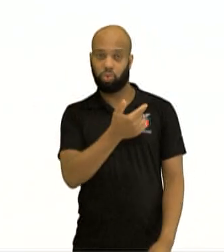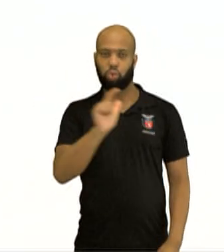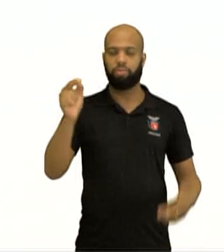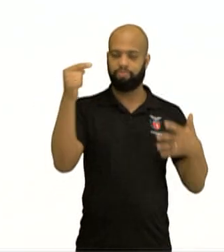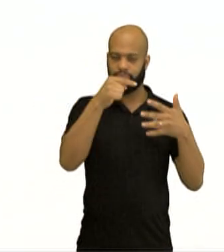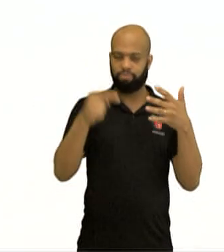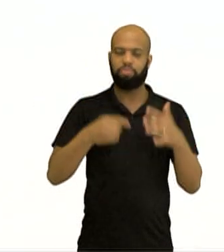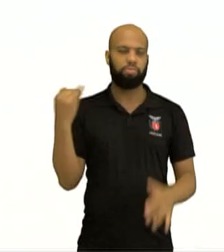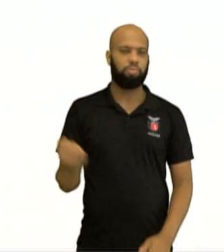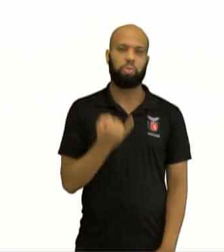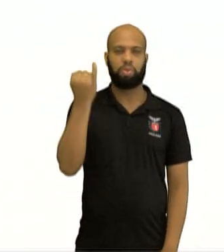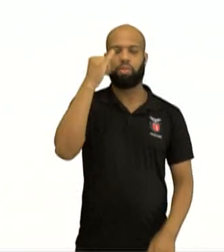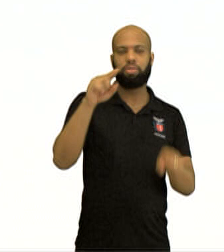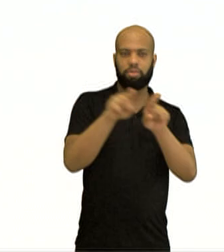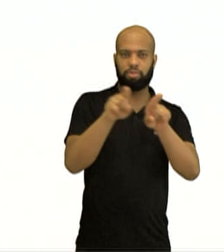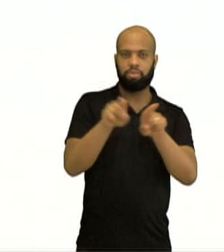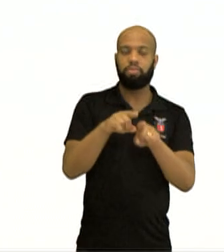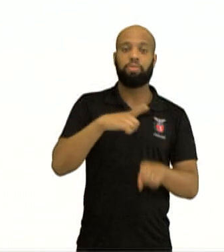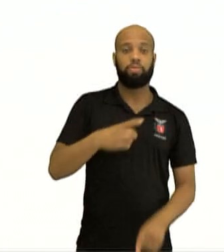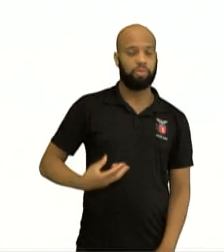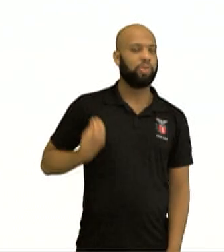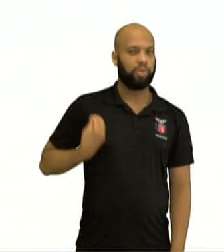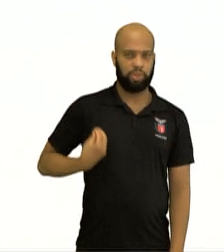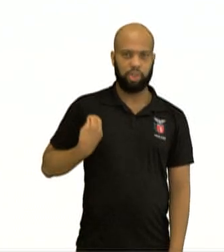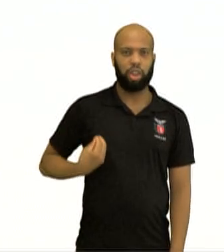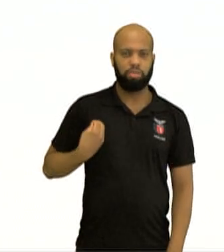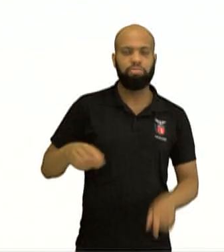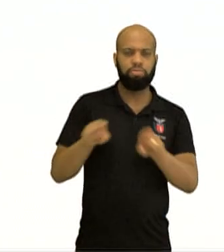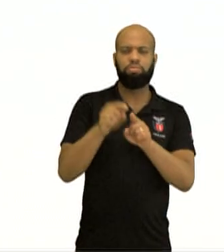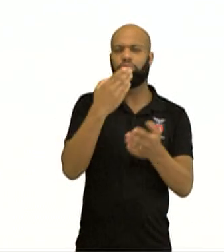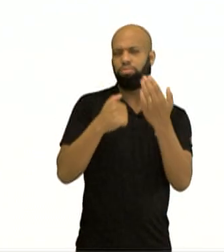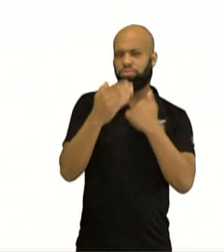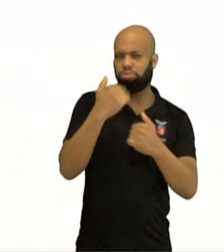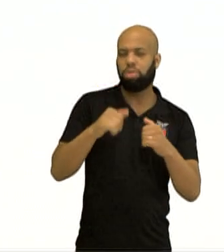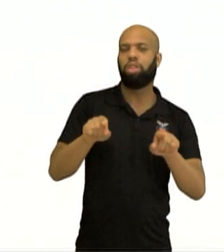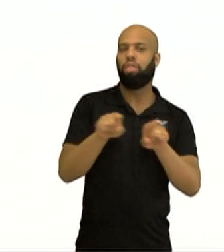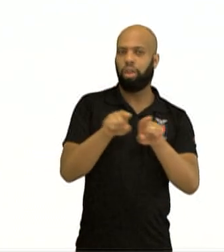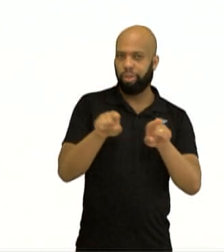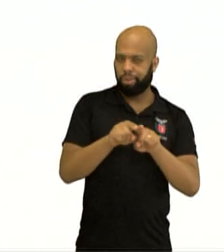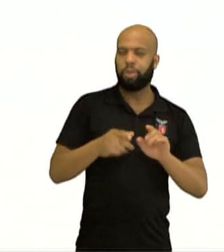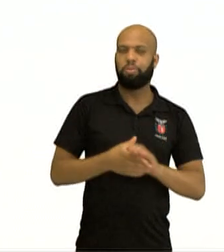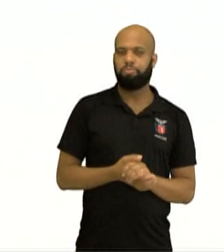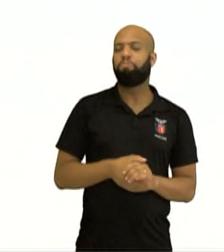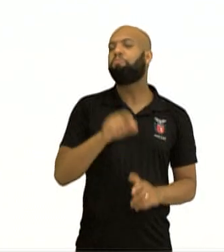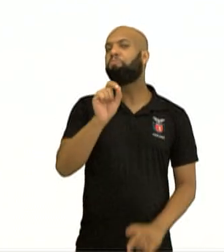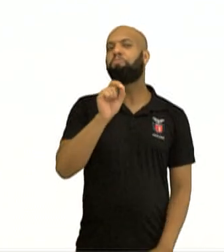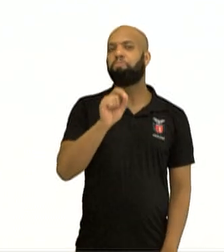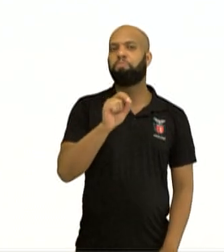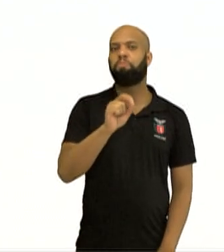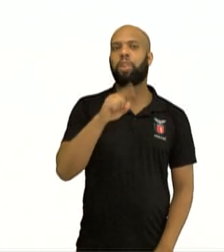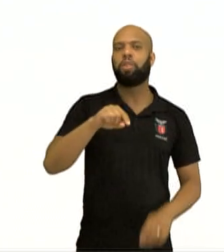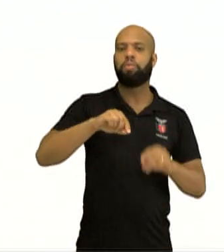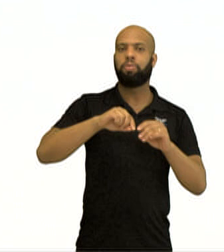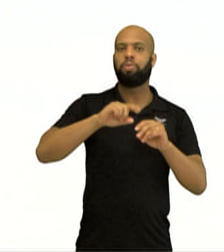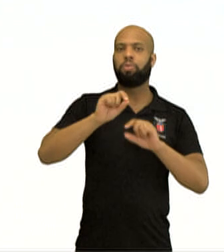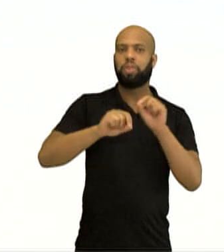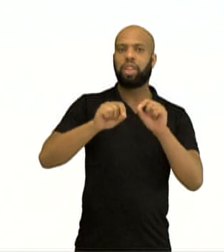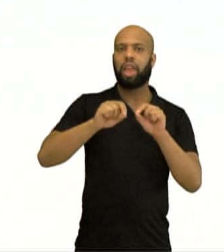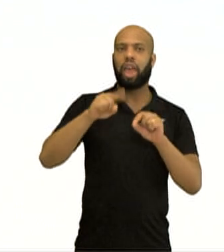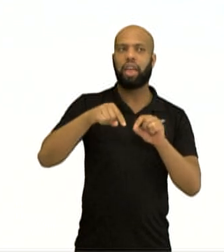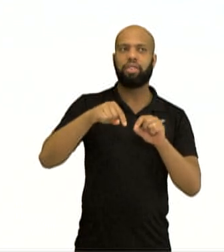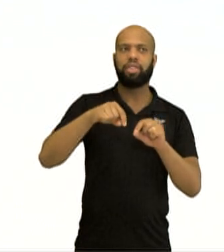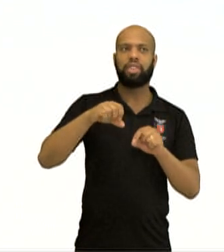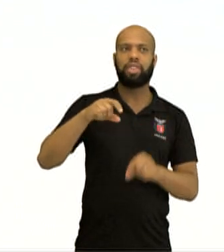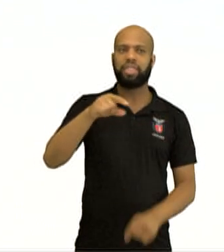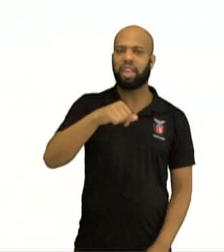elemento importante, na nossa vida, na nossa alimentação, que seriam os sais minerais, tá? Então, na